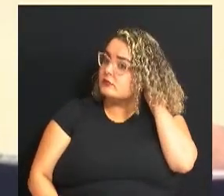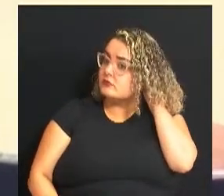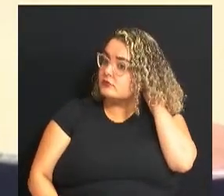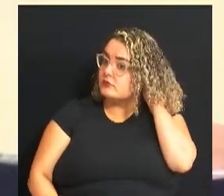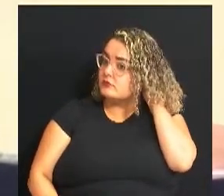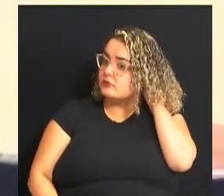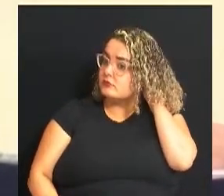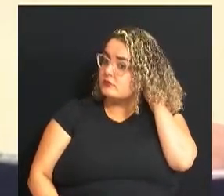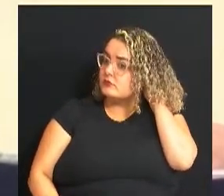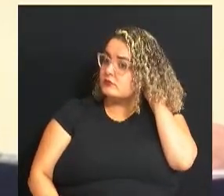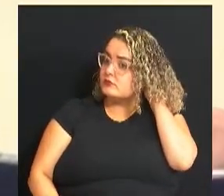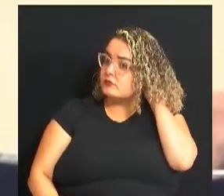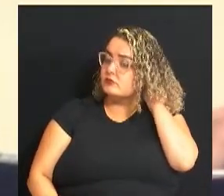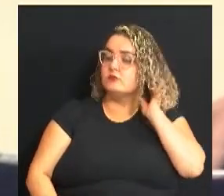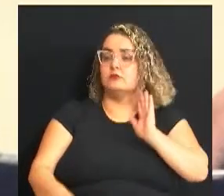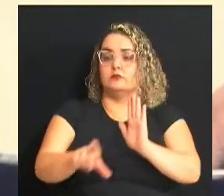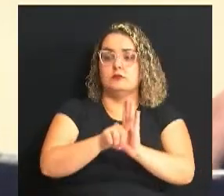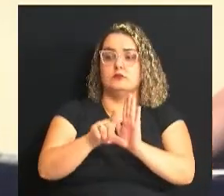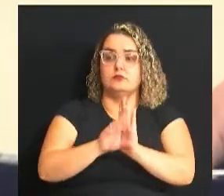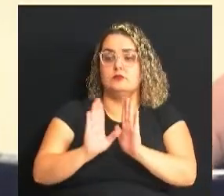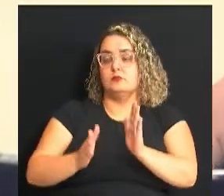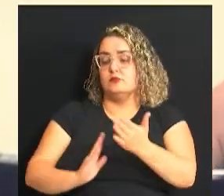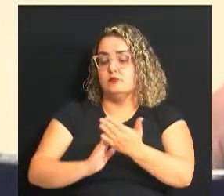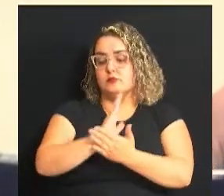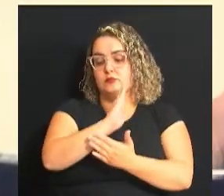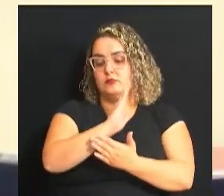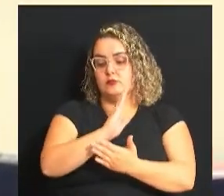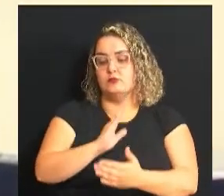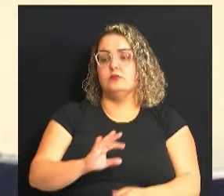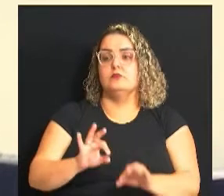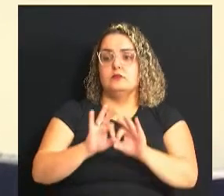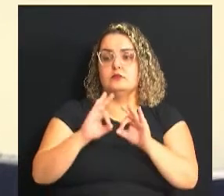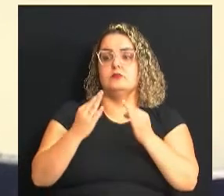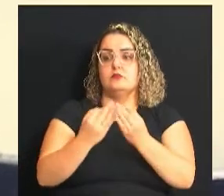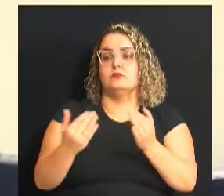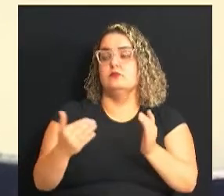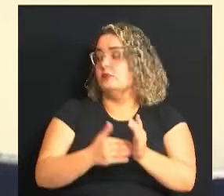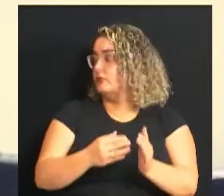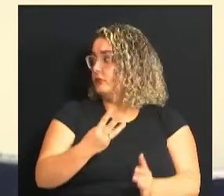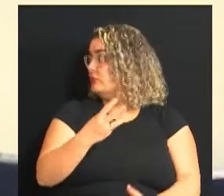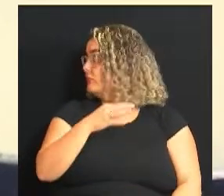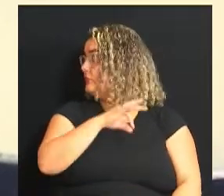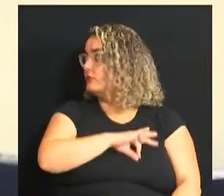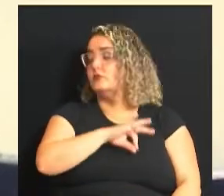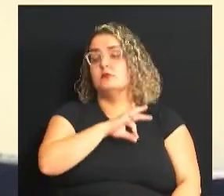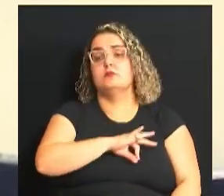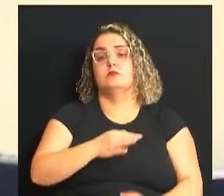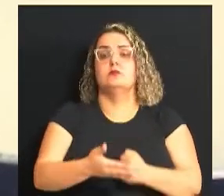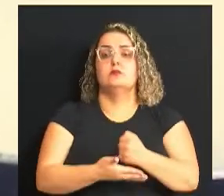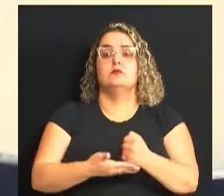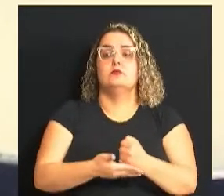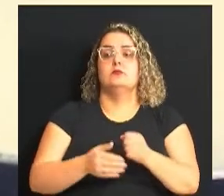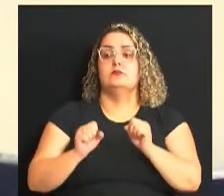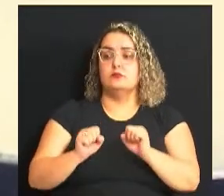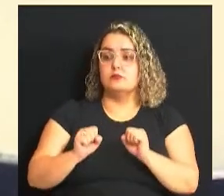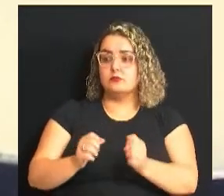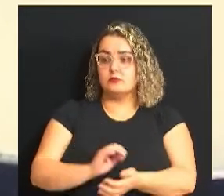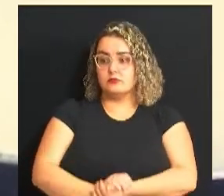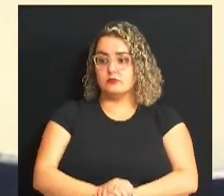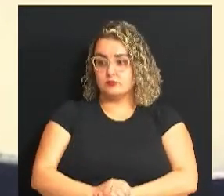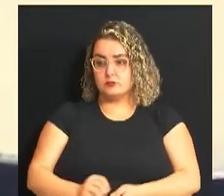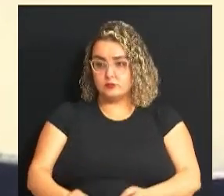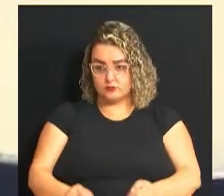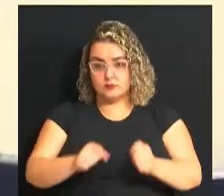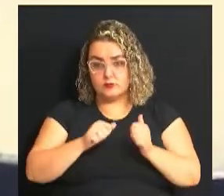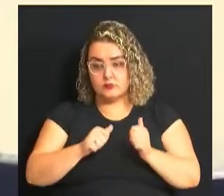legislação que nós já aprovamos aqui, né? Dizendo que as famílias até 3 salários mínimos, elas podem se beneficiar aí